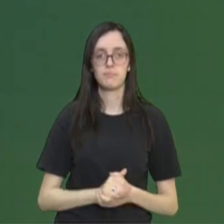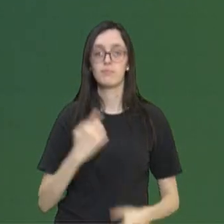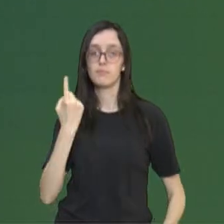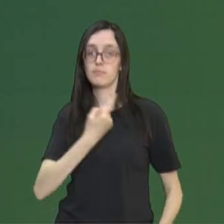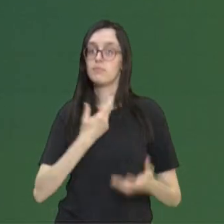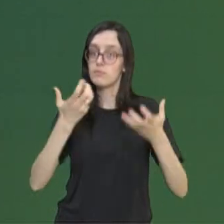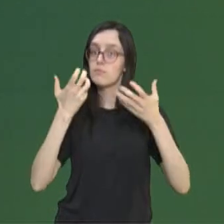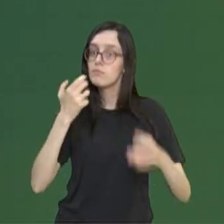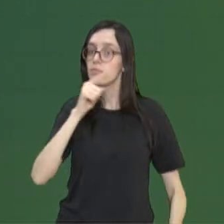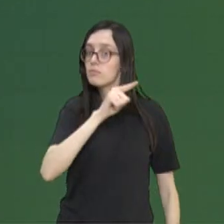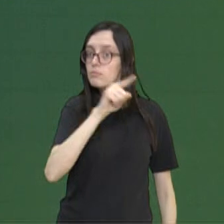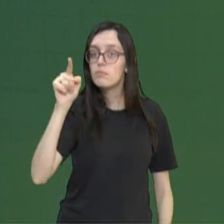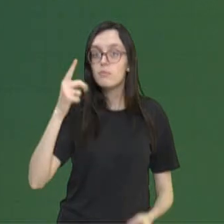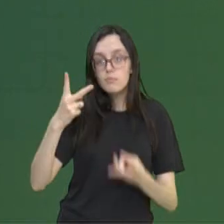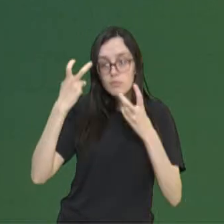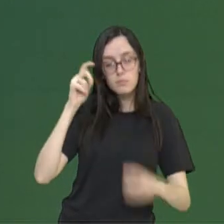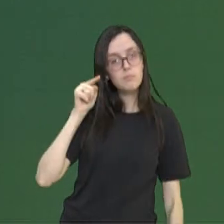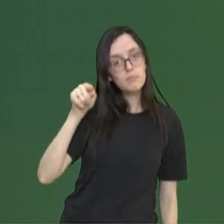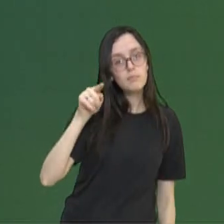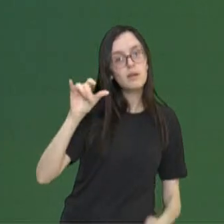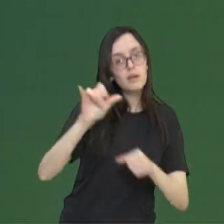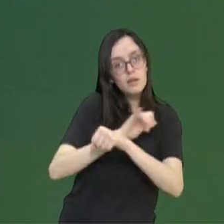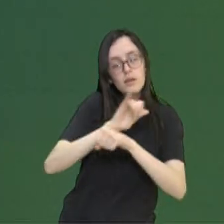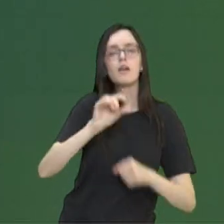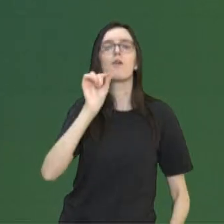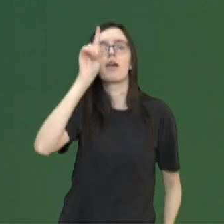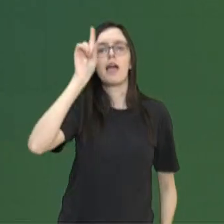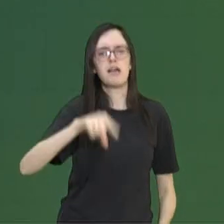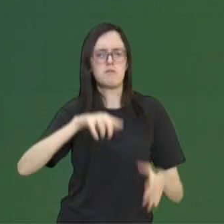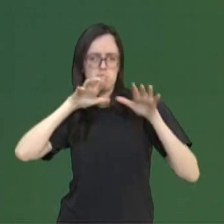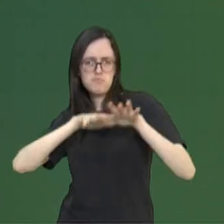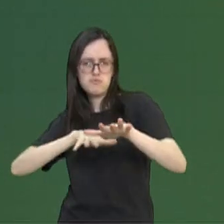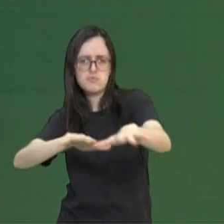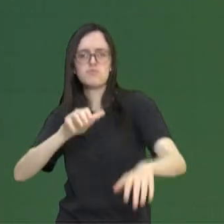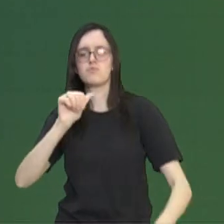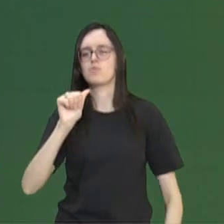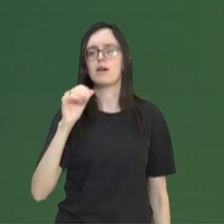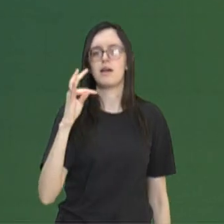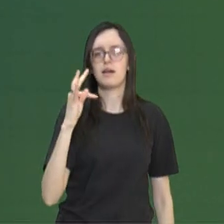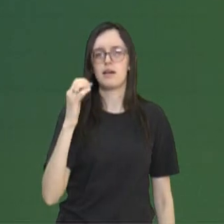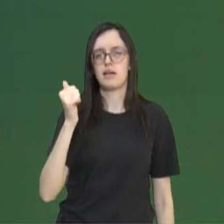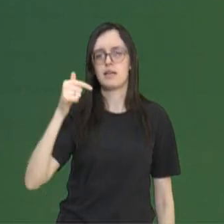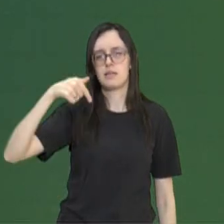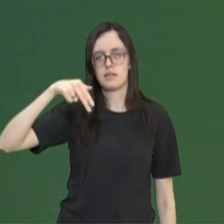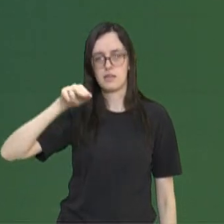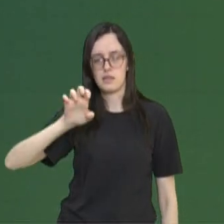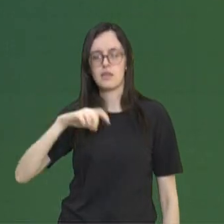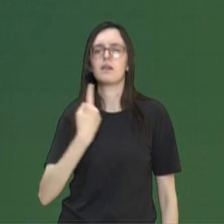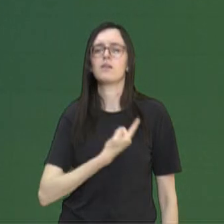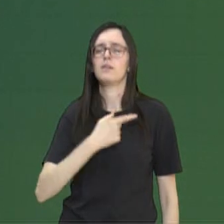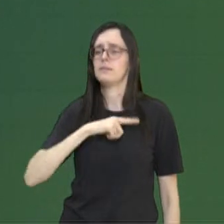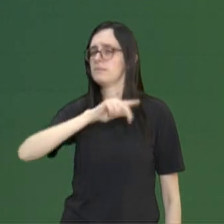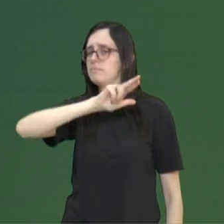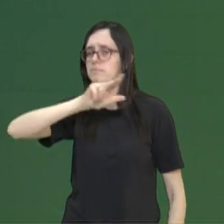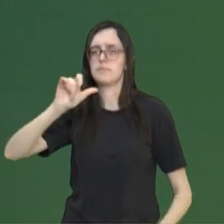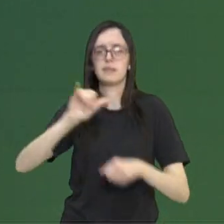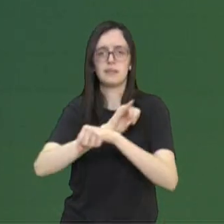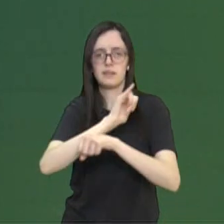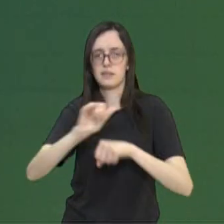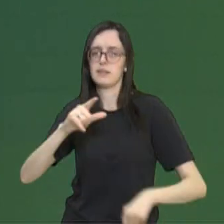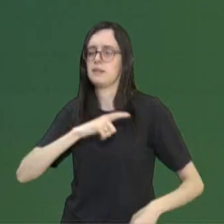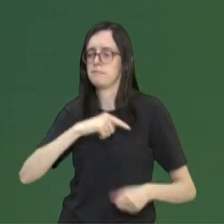uma equipe estabelece para superar a outra, independente da modalidade, independente do objetivo, né? Então, o que a